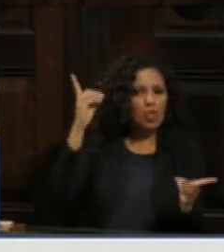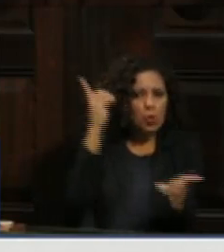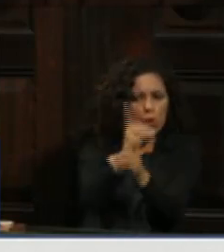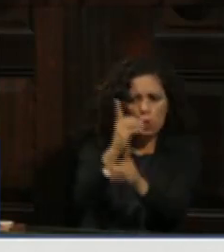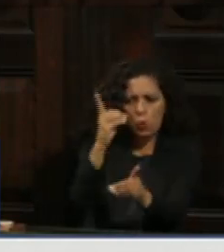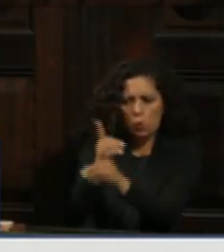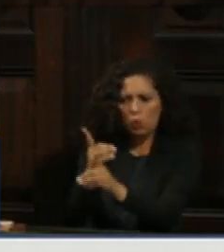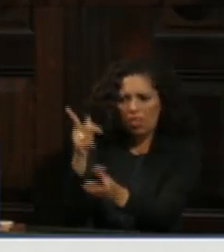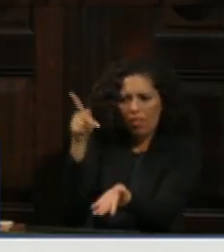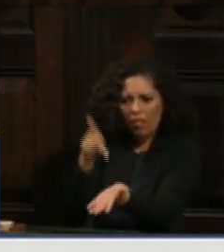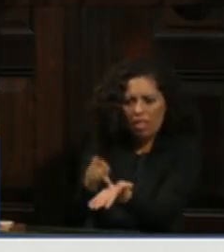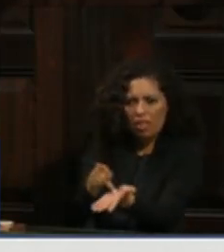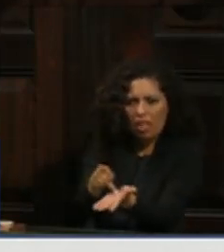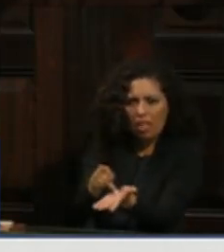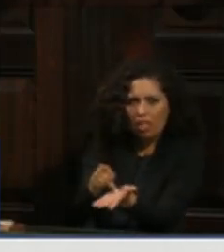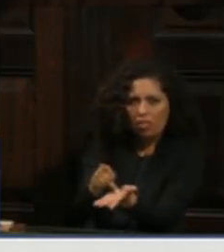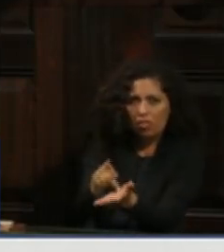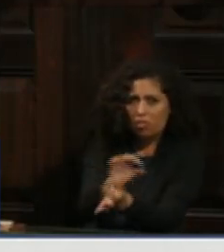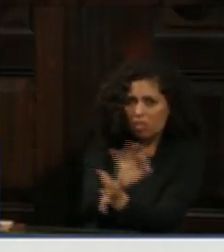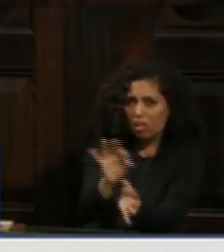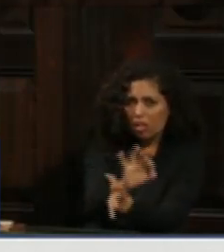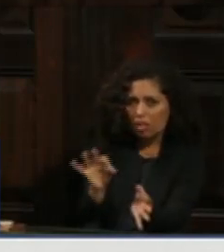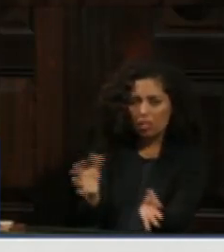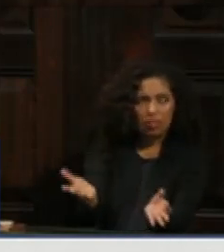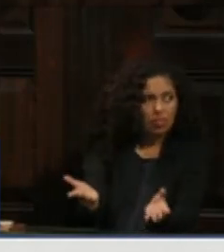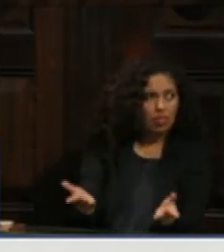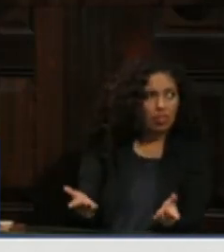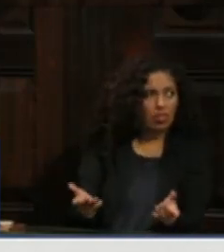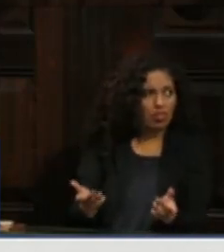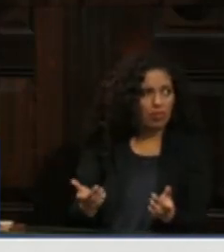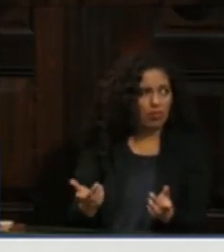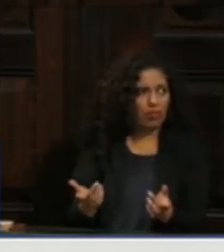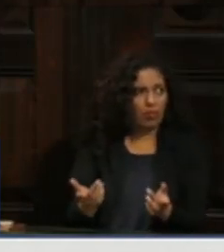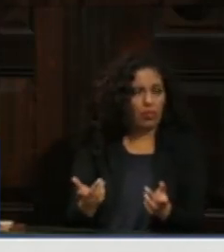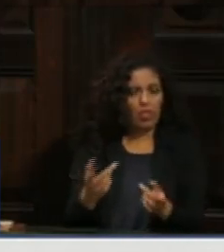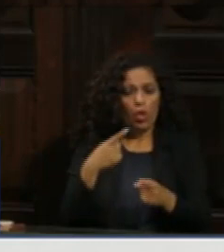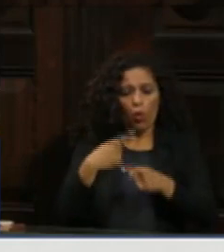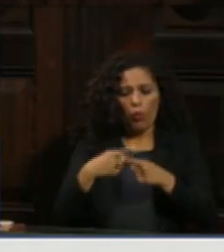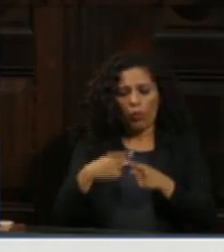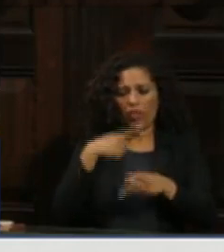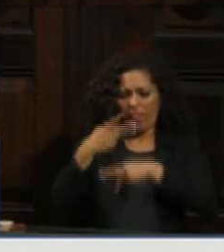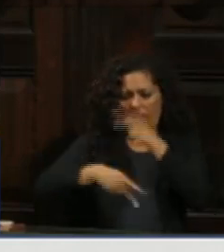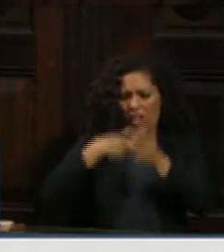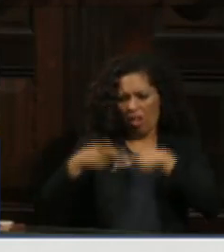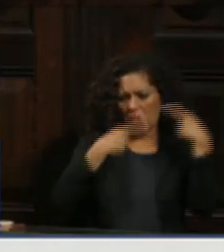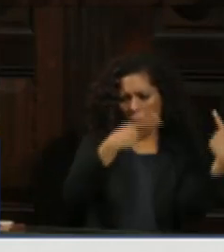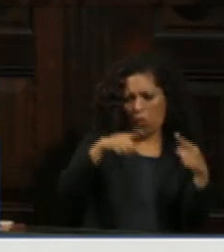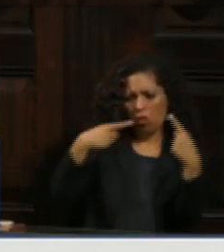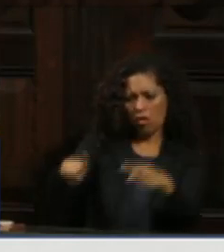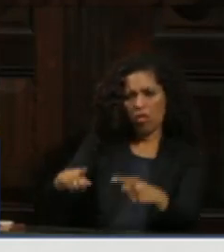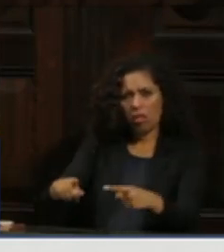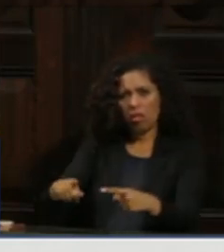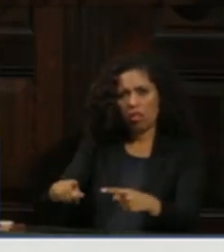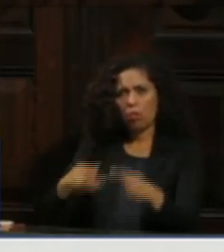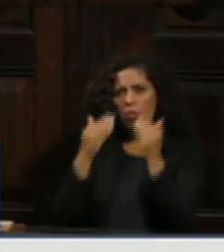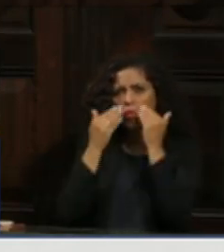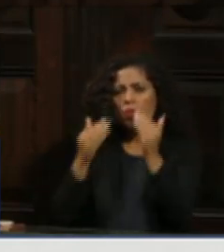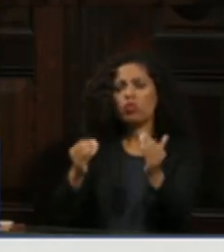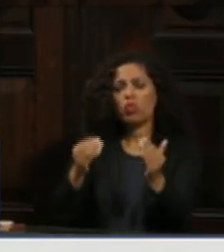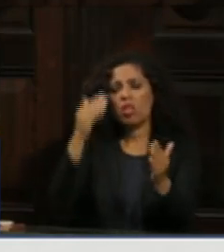processo. Então, é um momento triste para todos nós. Eu confesso a